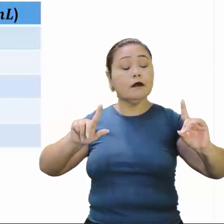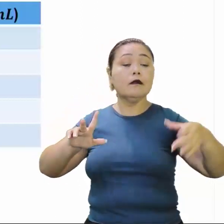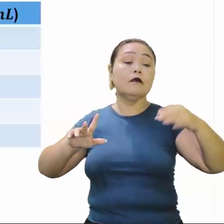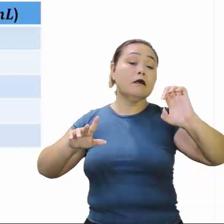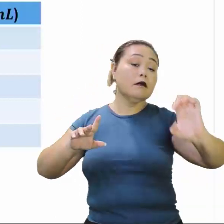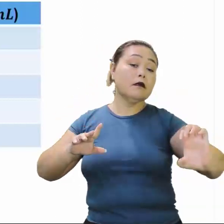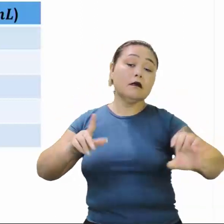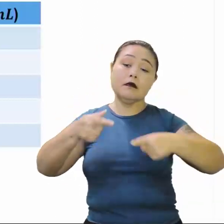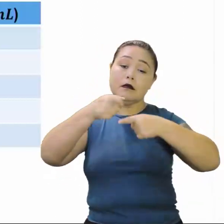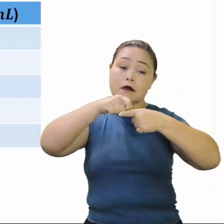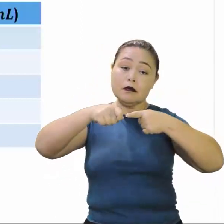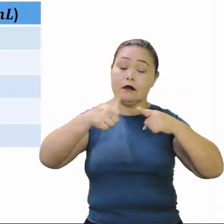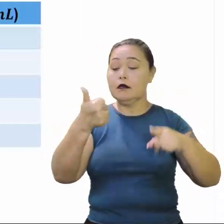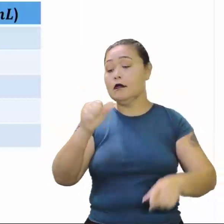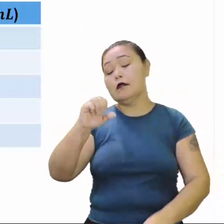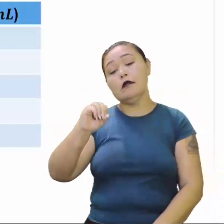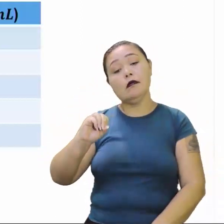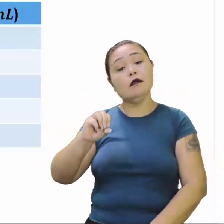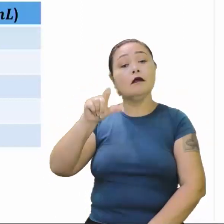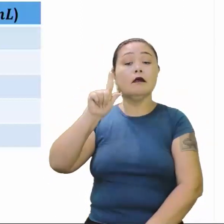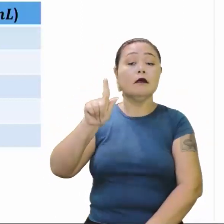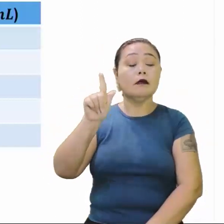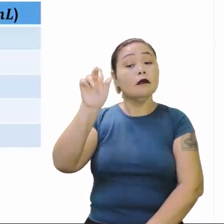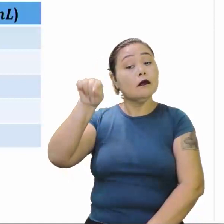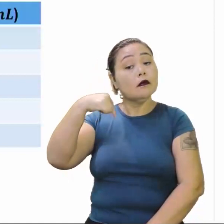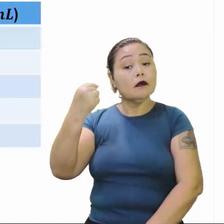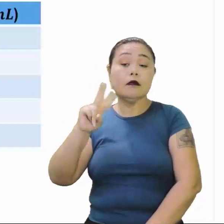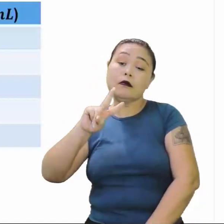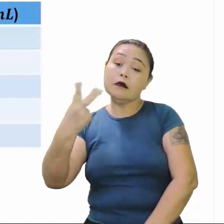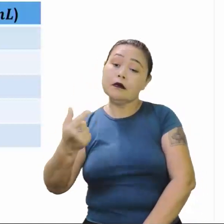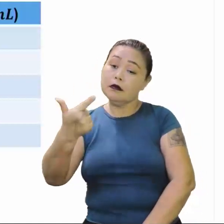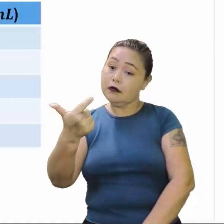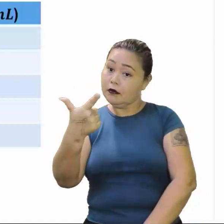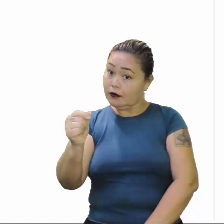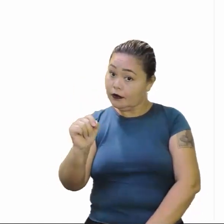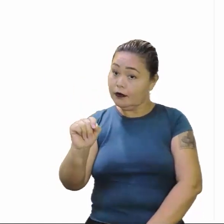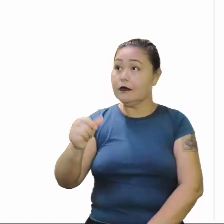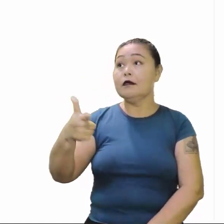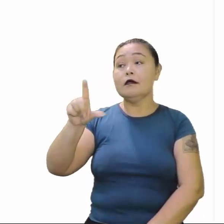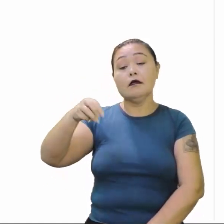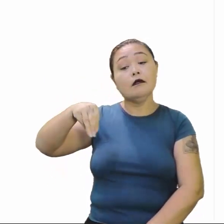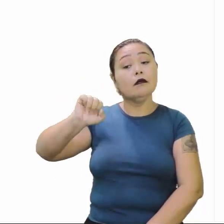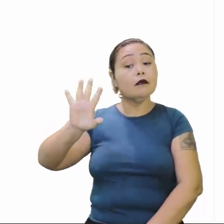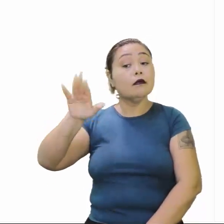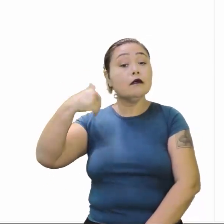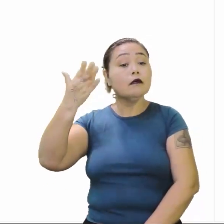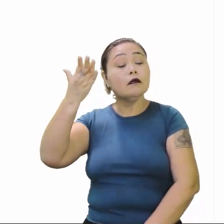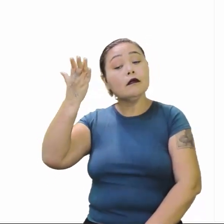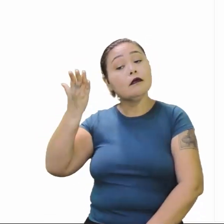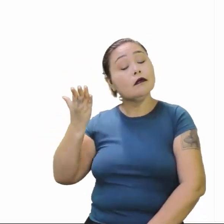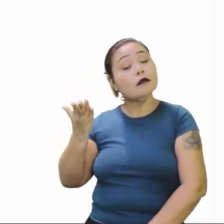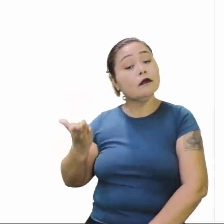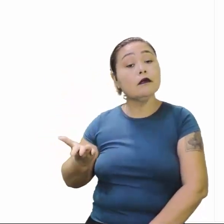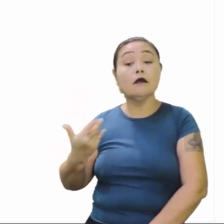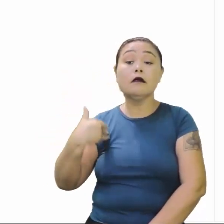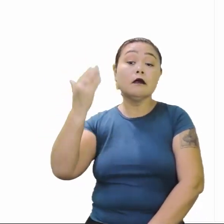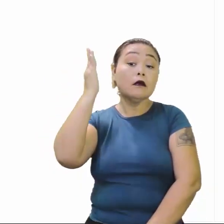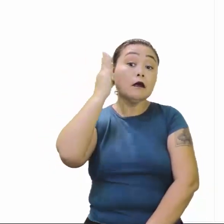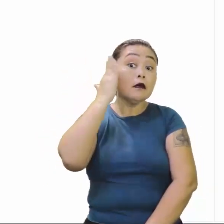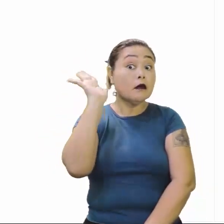E, massa de 180 gramas, volume de 120 mililitros. Diante disso,